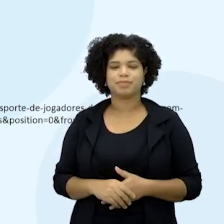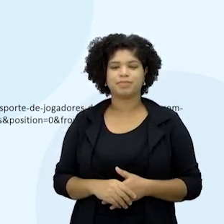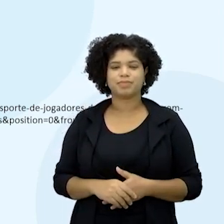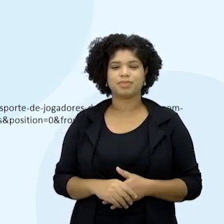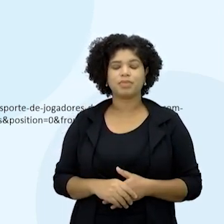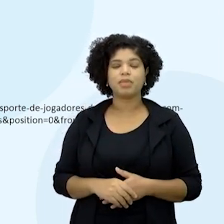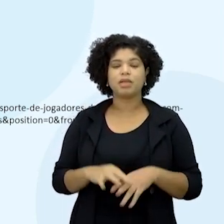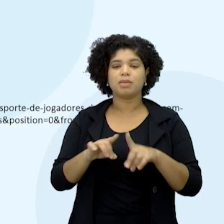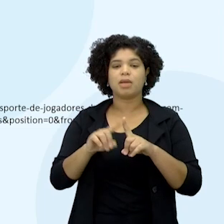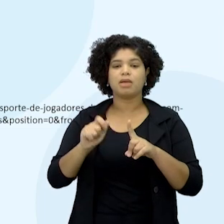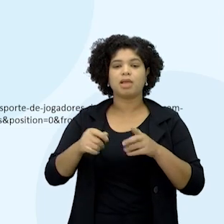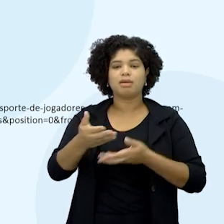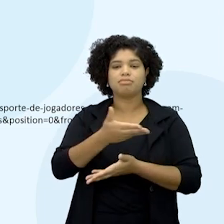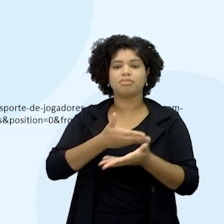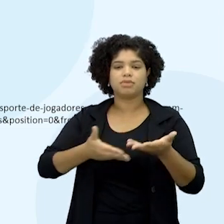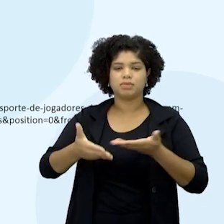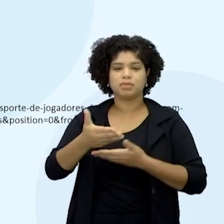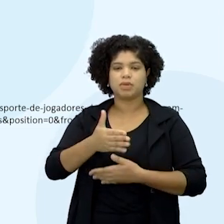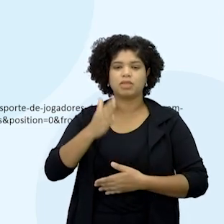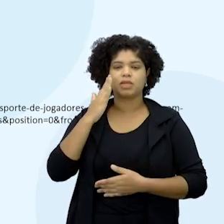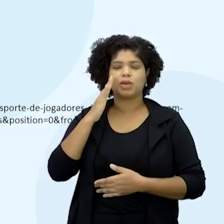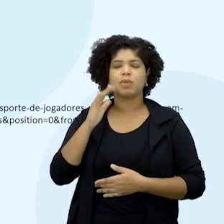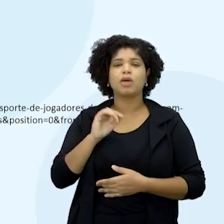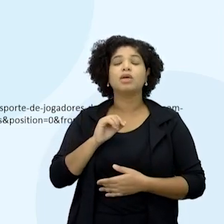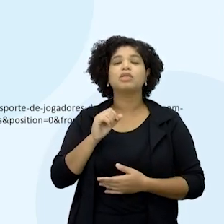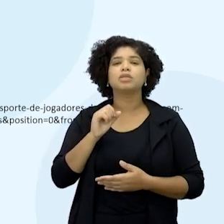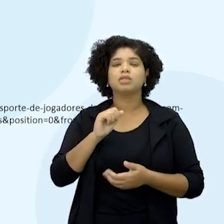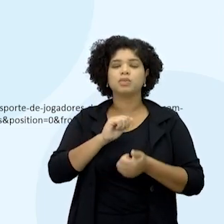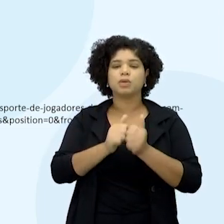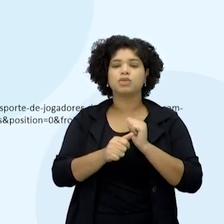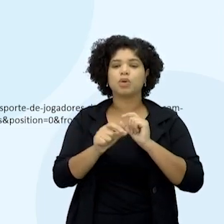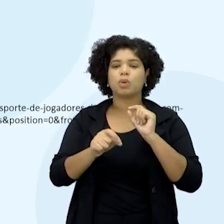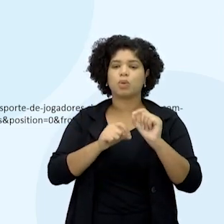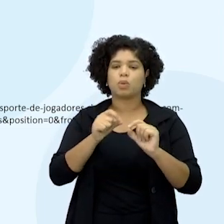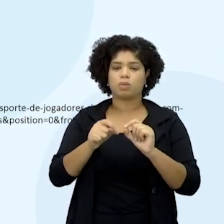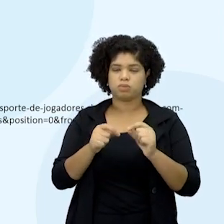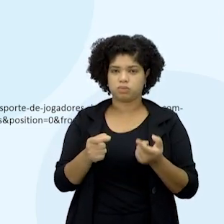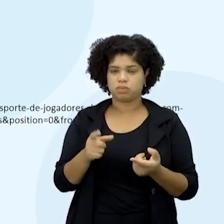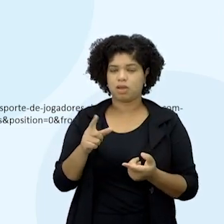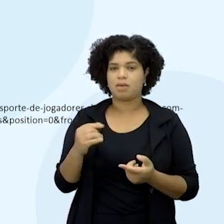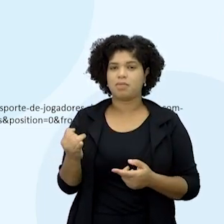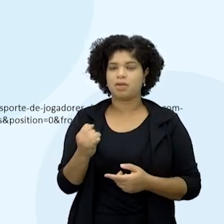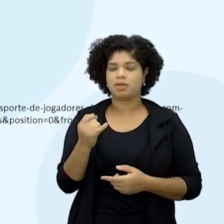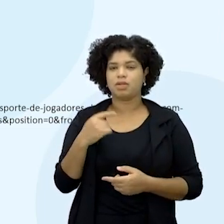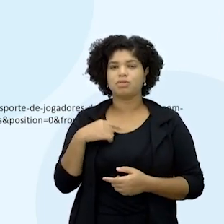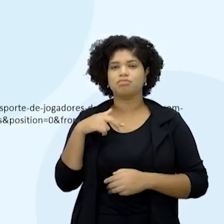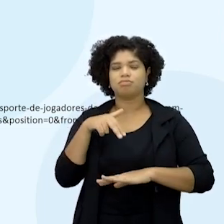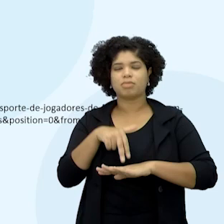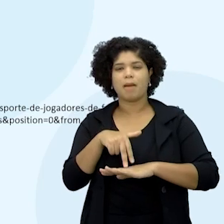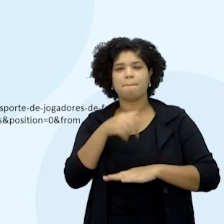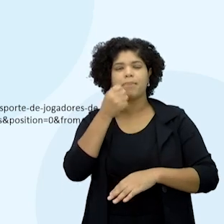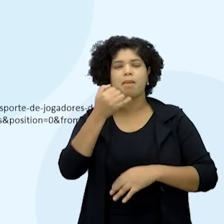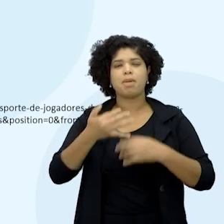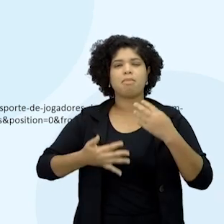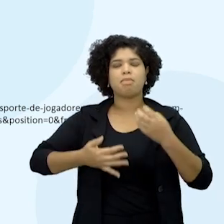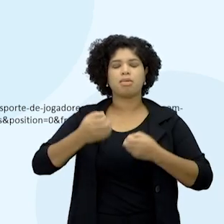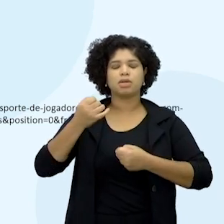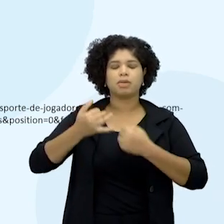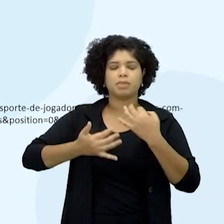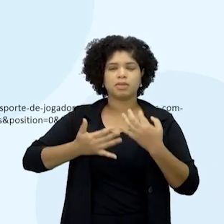Vamos promover trocas iniciais sobre o que trazem os esportes, então esse momento seu de fala, então você vai chegar, você vai